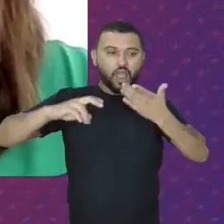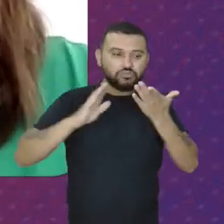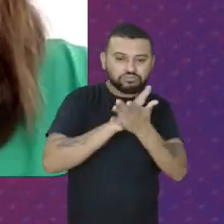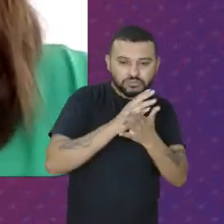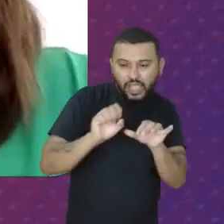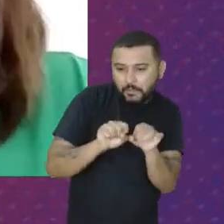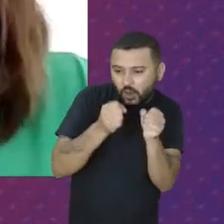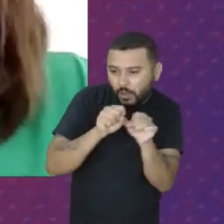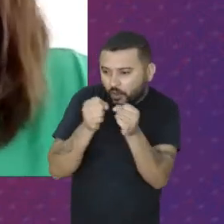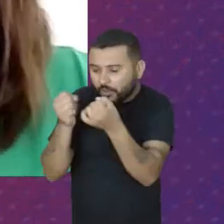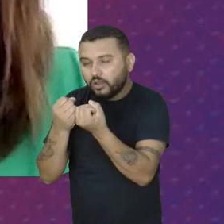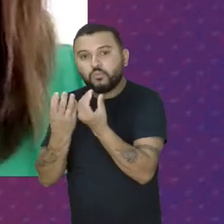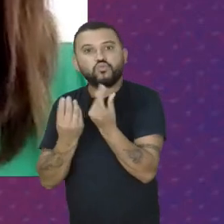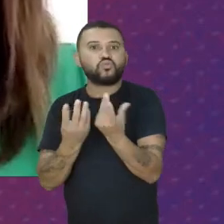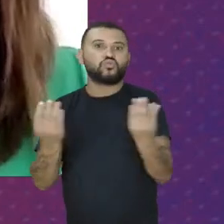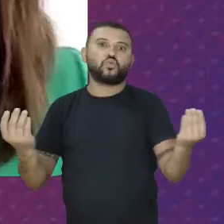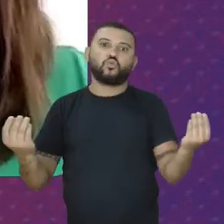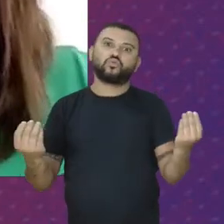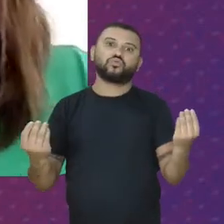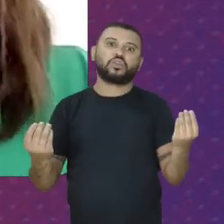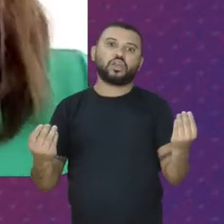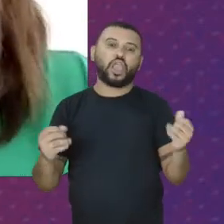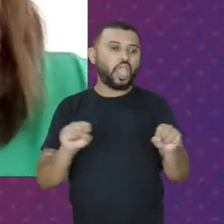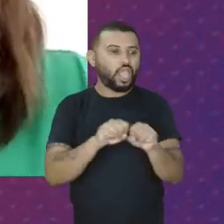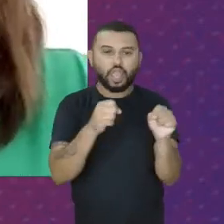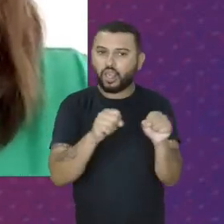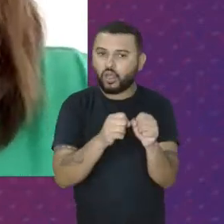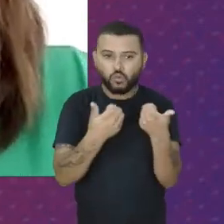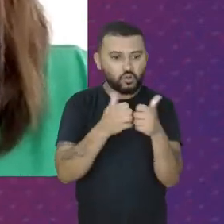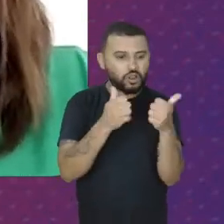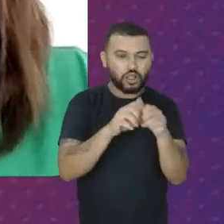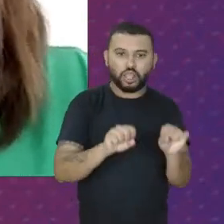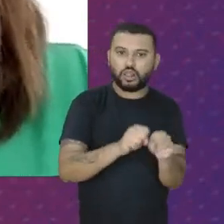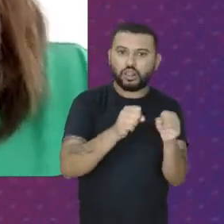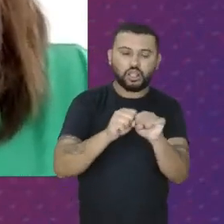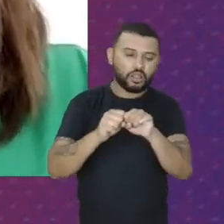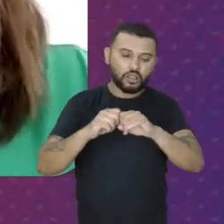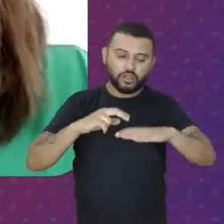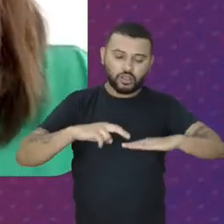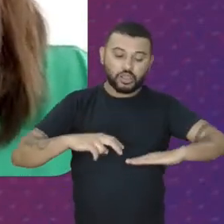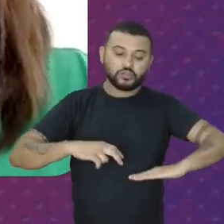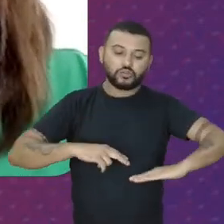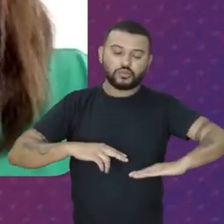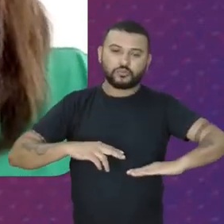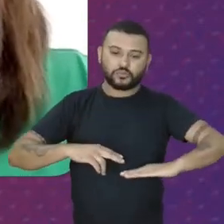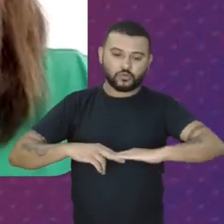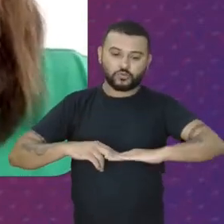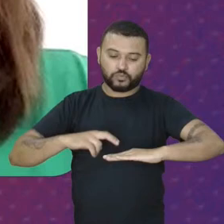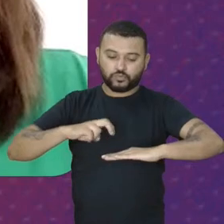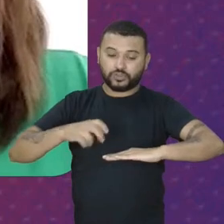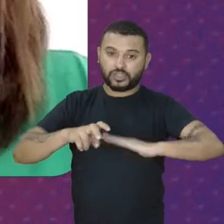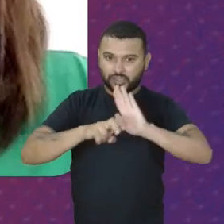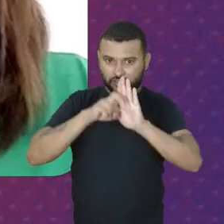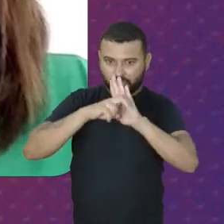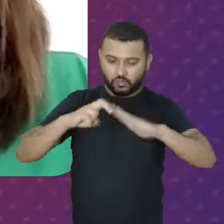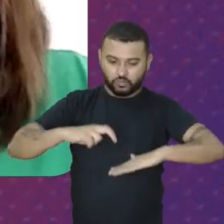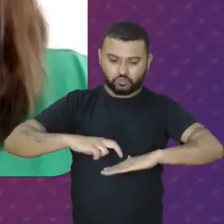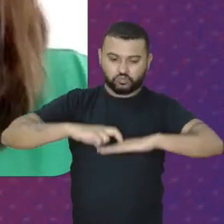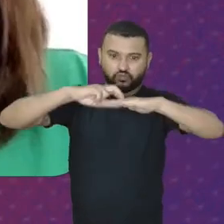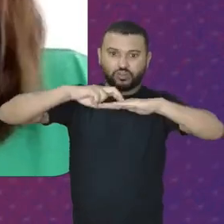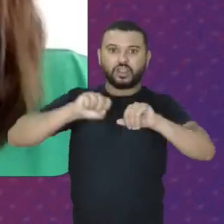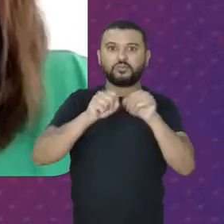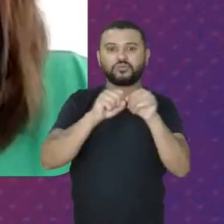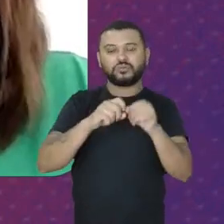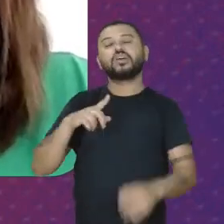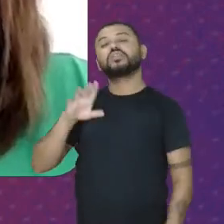funcionando. Né? Sem dizer, falar que nós, mulheres, somos, do ponto de vista